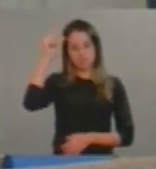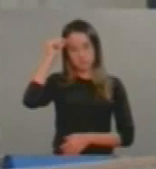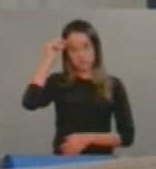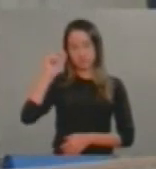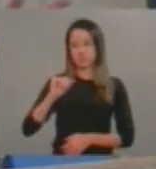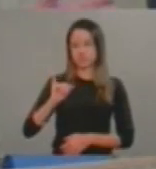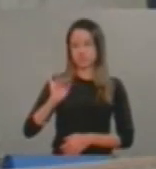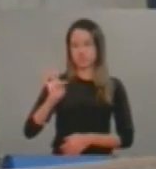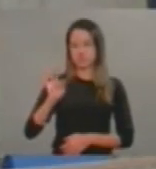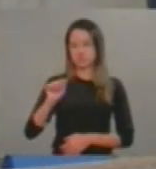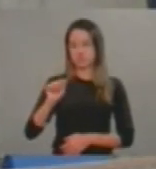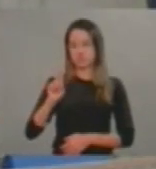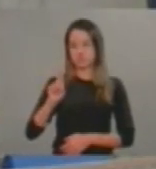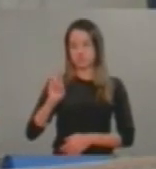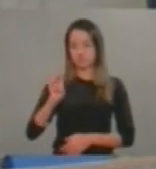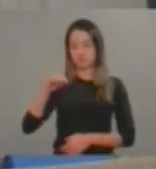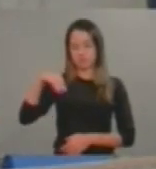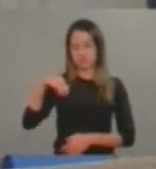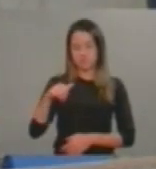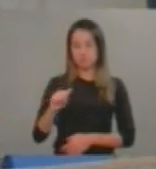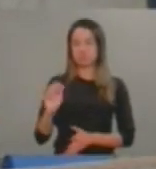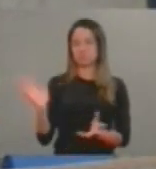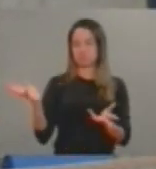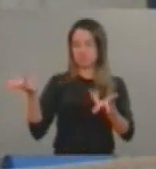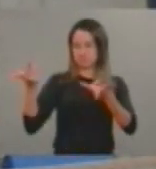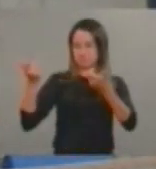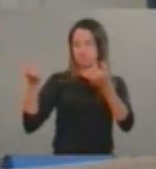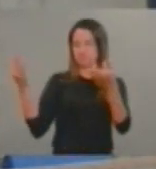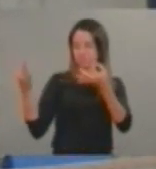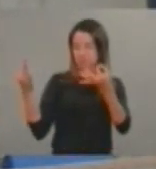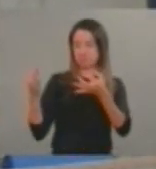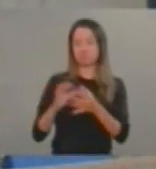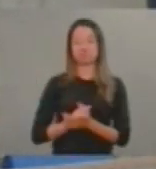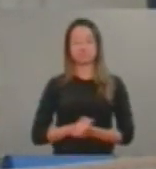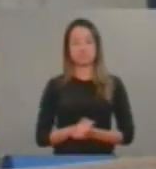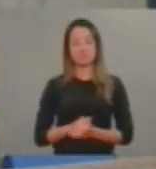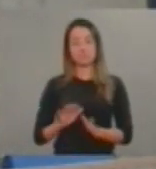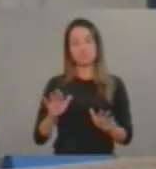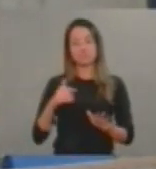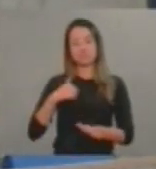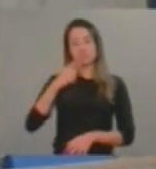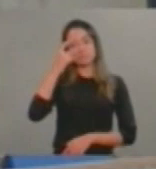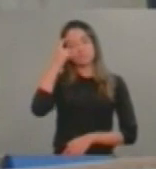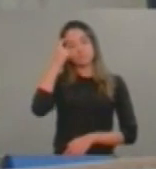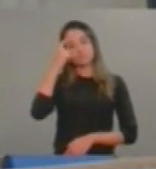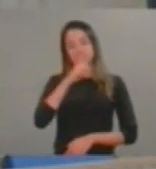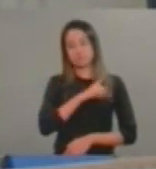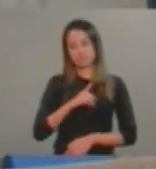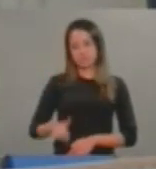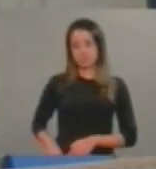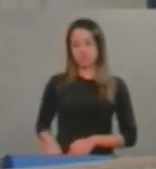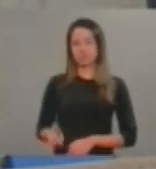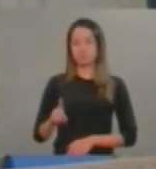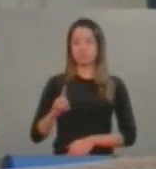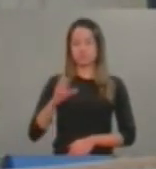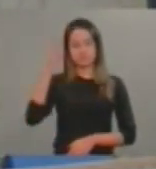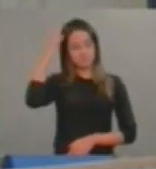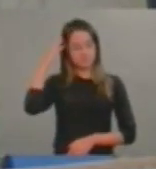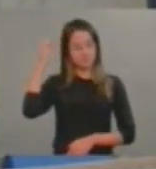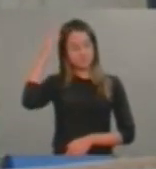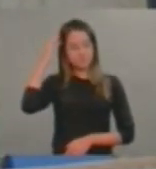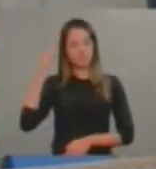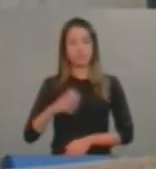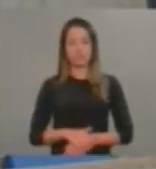Itarema, um dos maiores do Ceará e do Brasil. Mas eu fico a pensar, deputado Roberto, deputado Evandro,